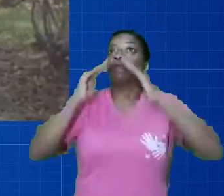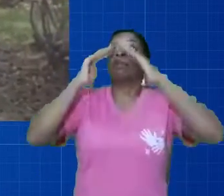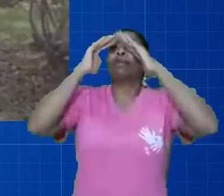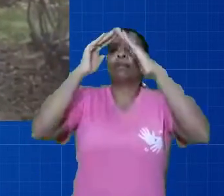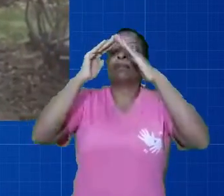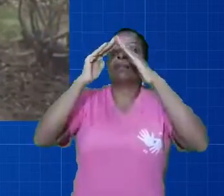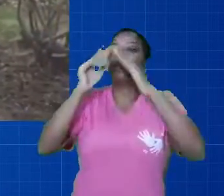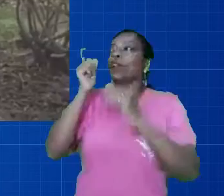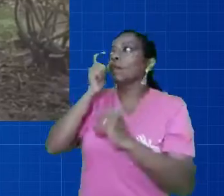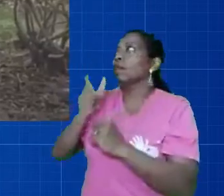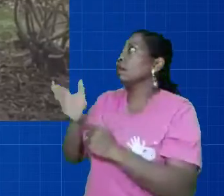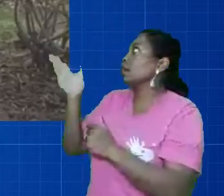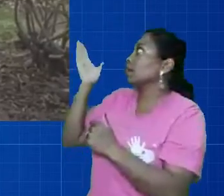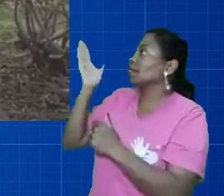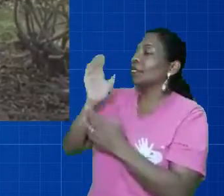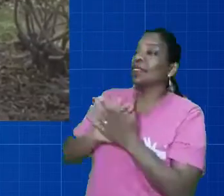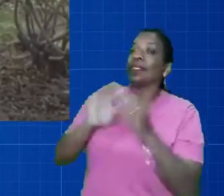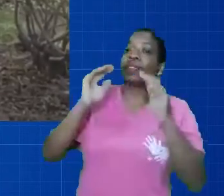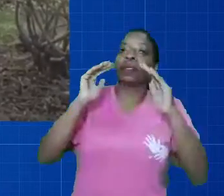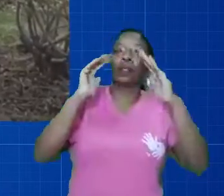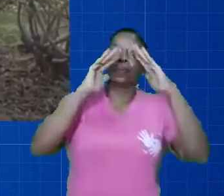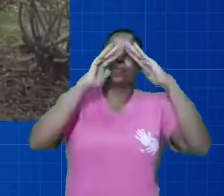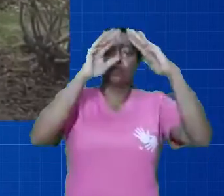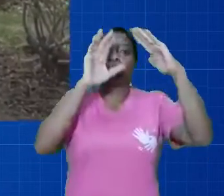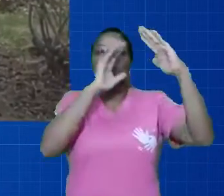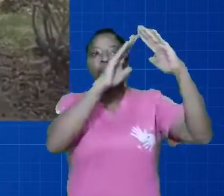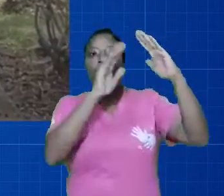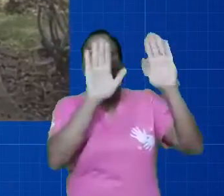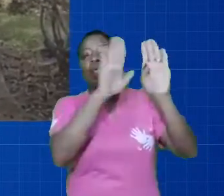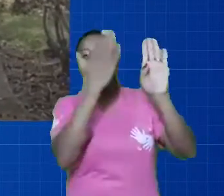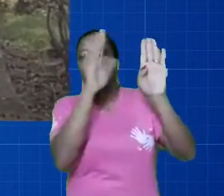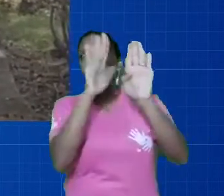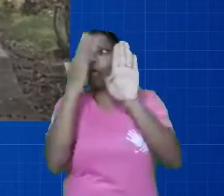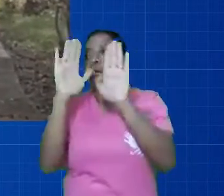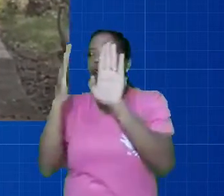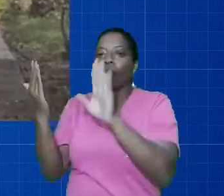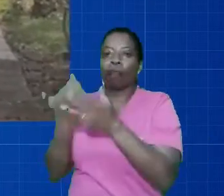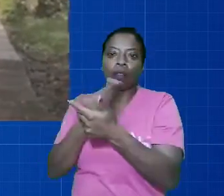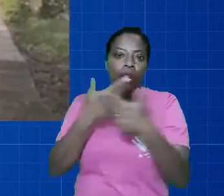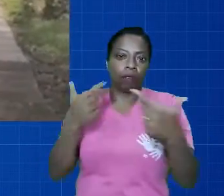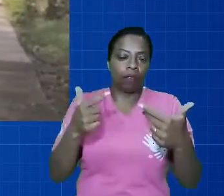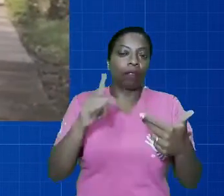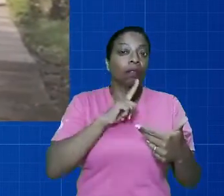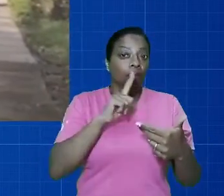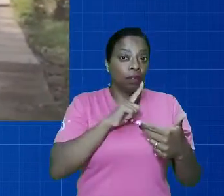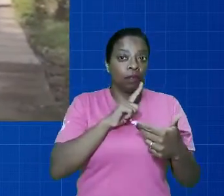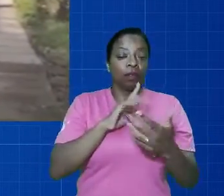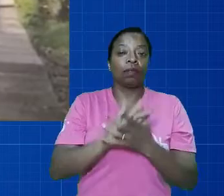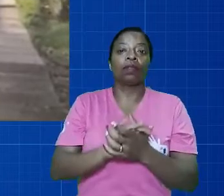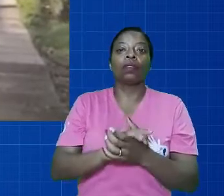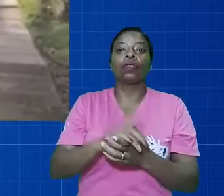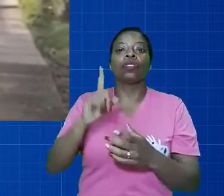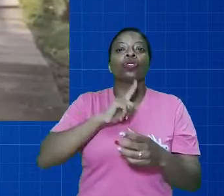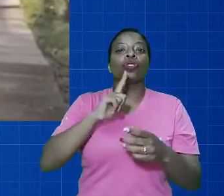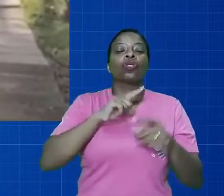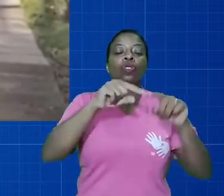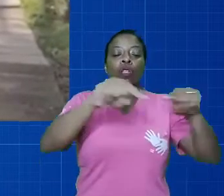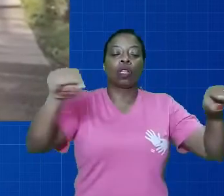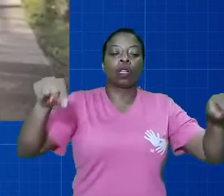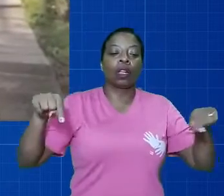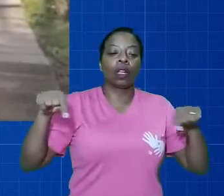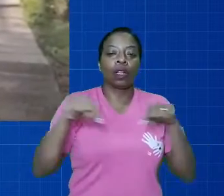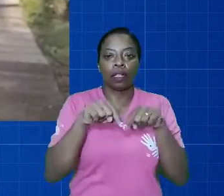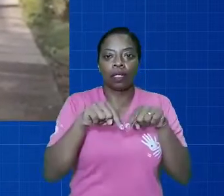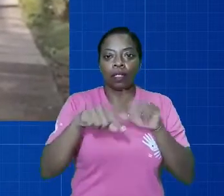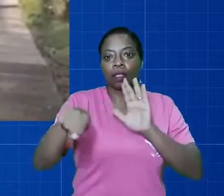ali, todas aquelas janelas ali de cima, né, toda volta tem janelas, com uma sala ampla onde nós realizávamos os